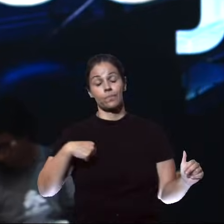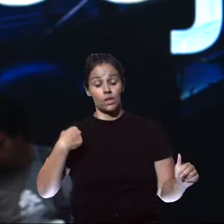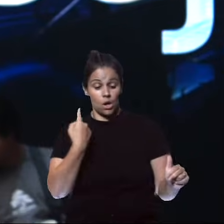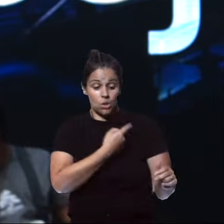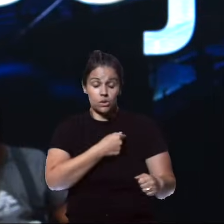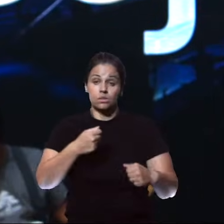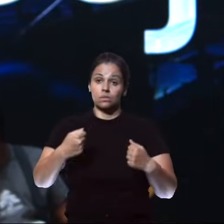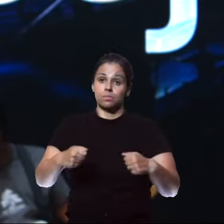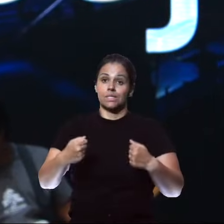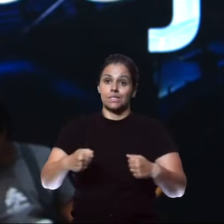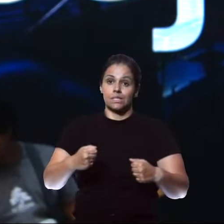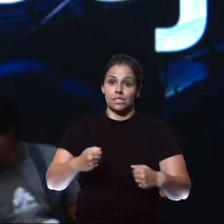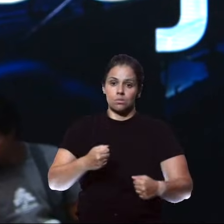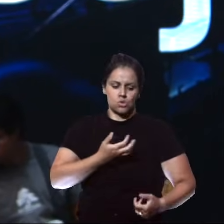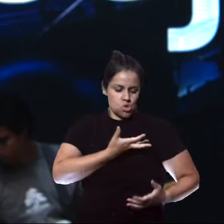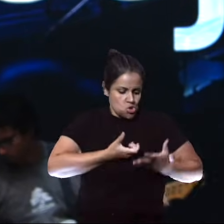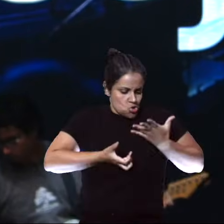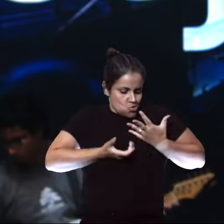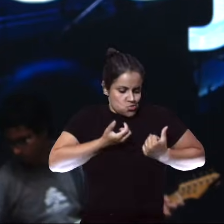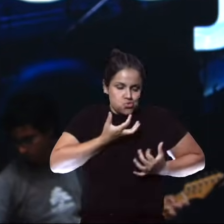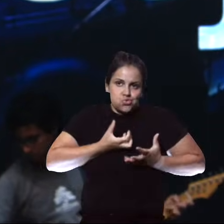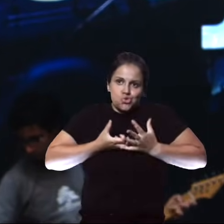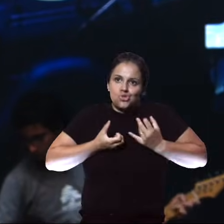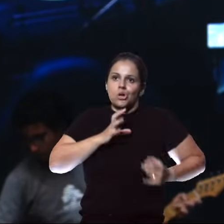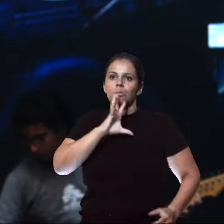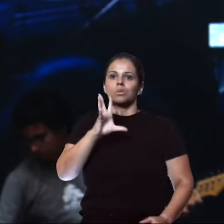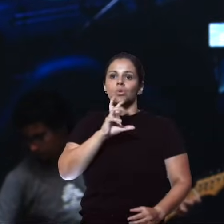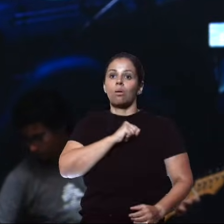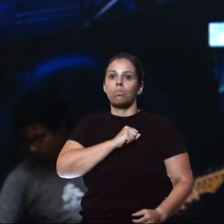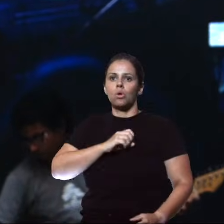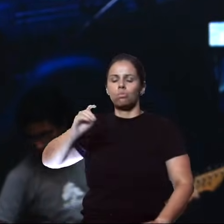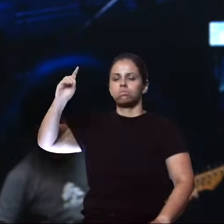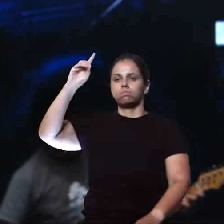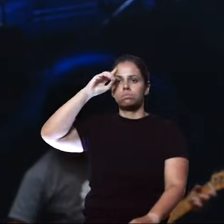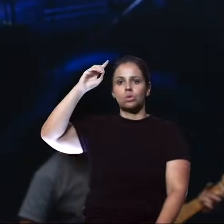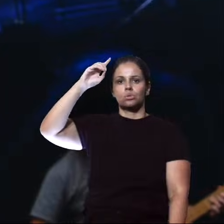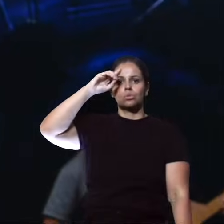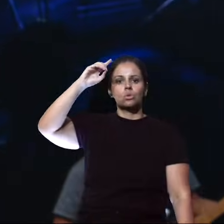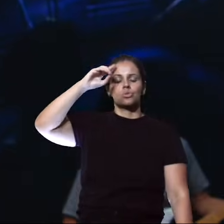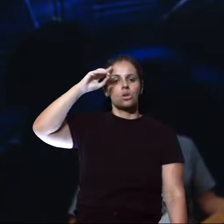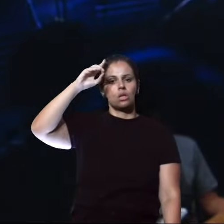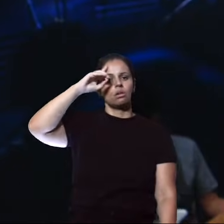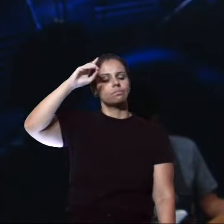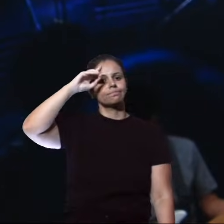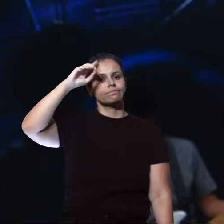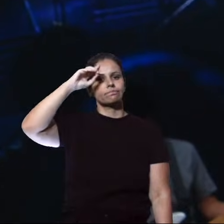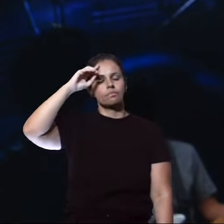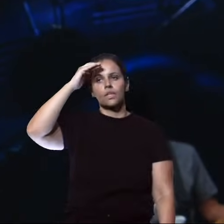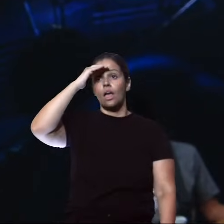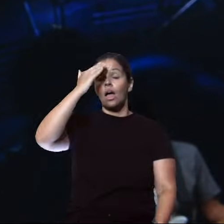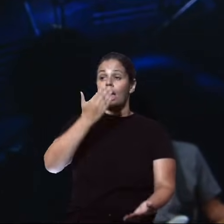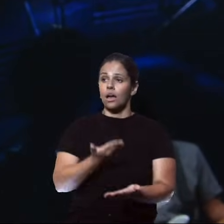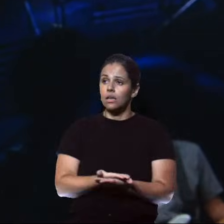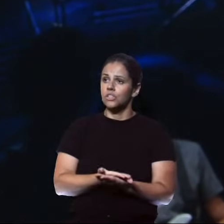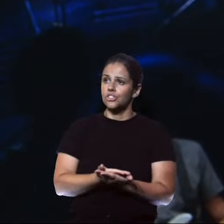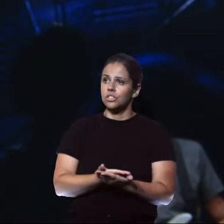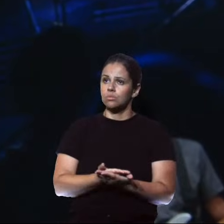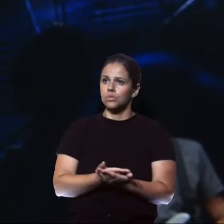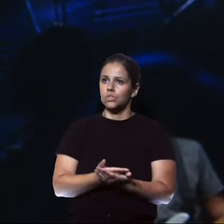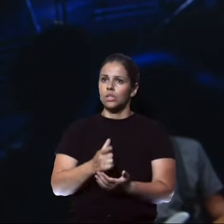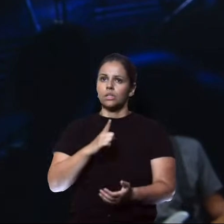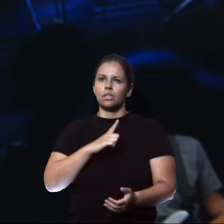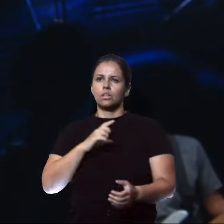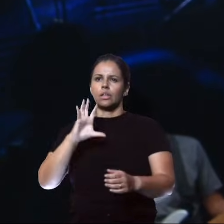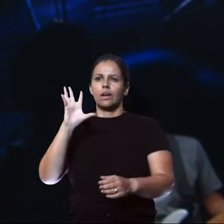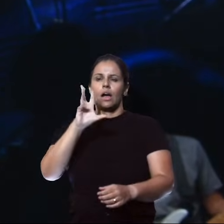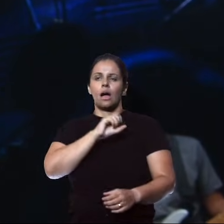dia. E sabe, muitas vezes a gente crê que ter poder e ter amor é